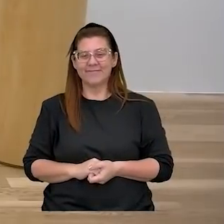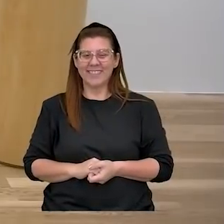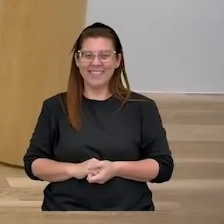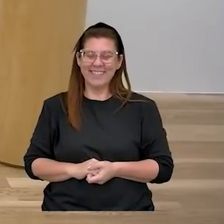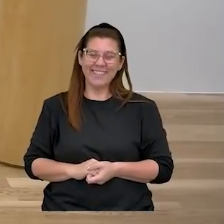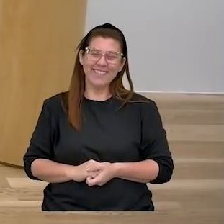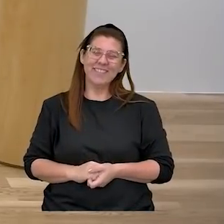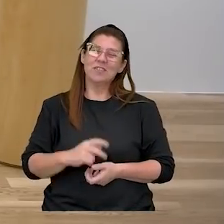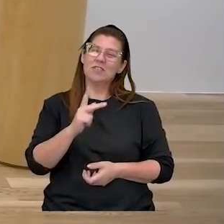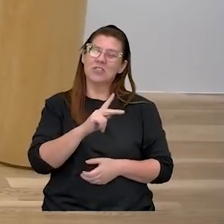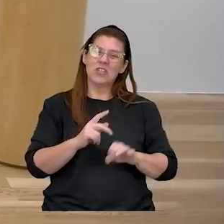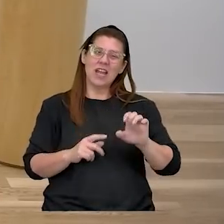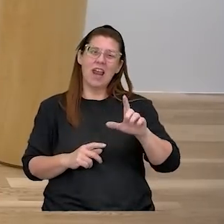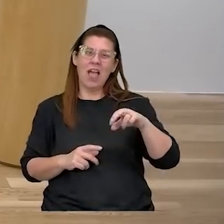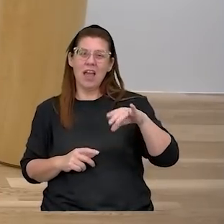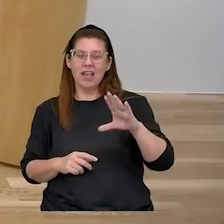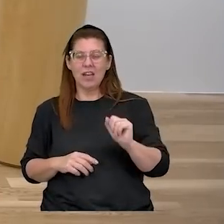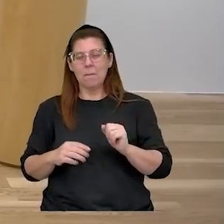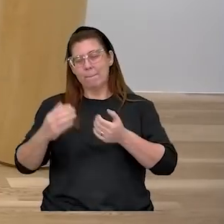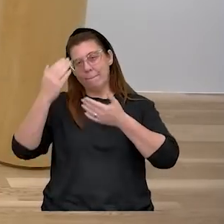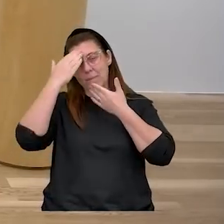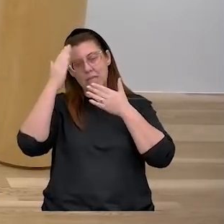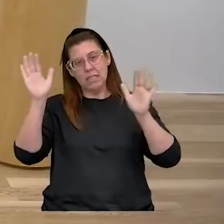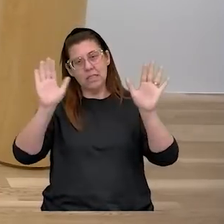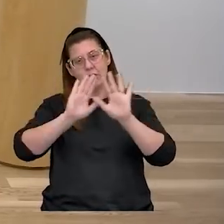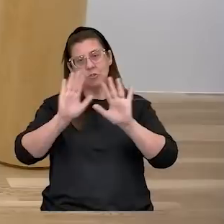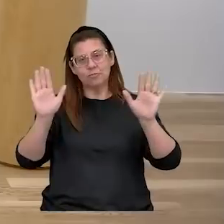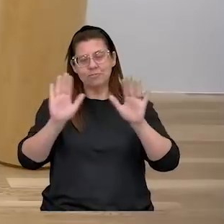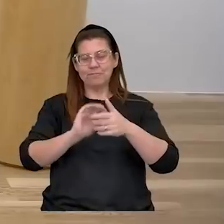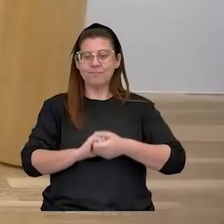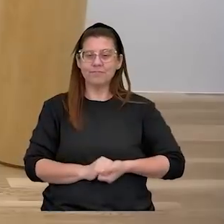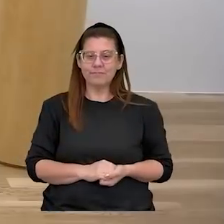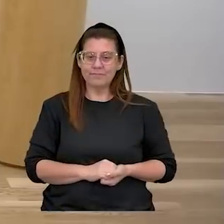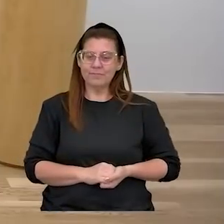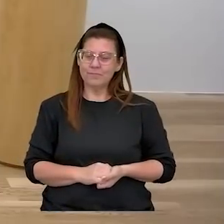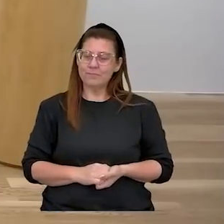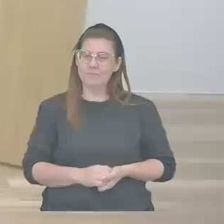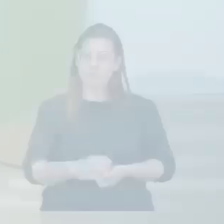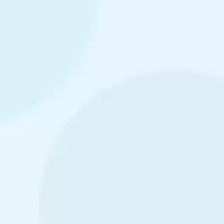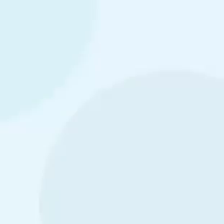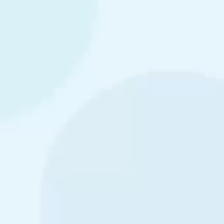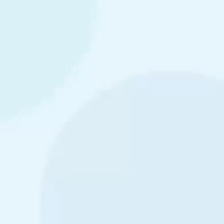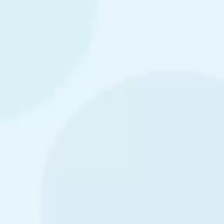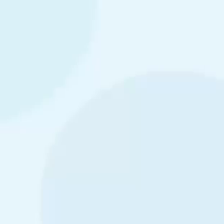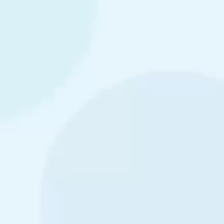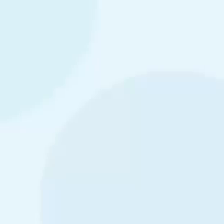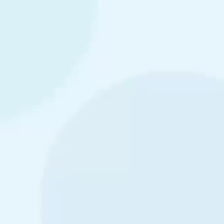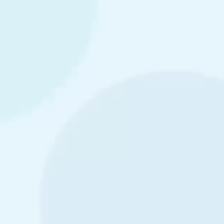Helena. Até a próxima, 8º ano. E vamos à semana de retomada. Tchau, tchau.